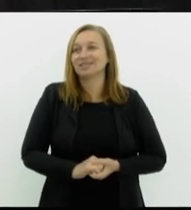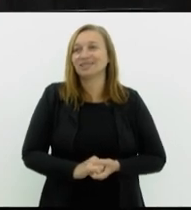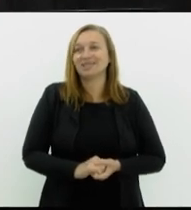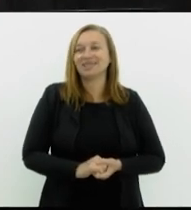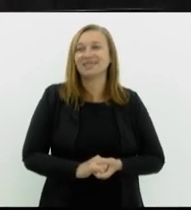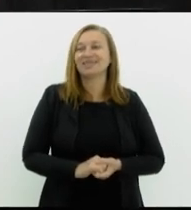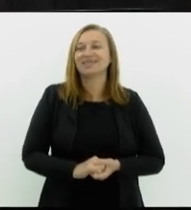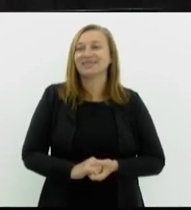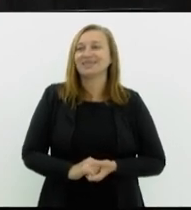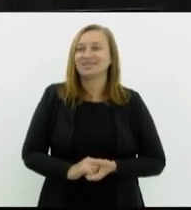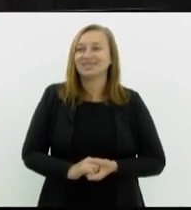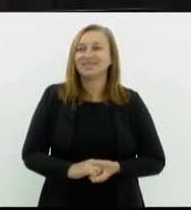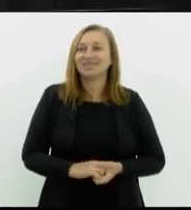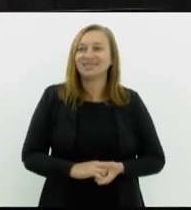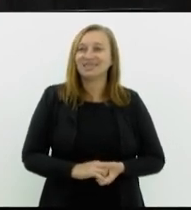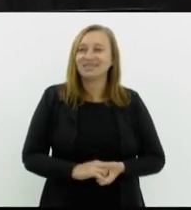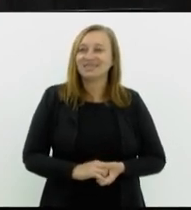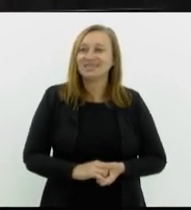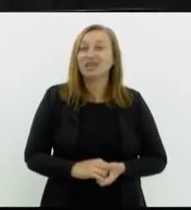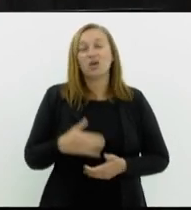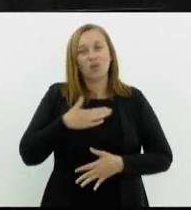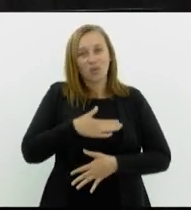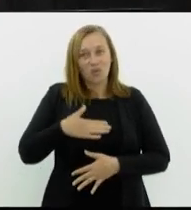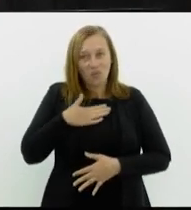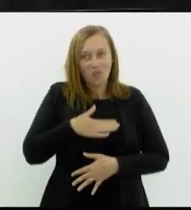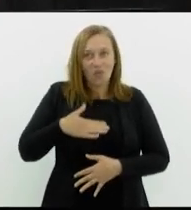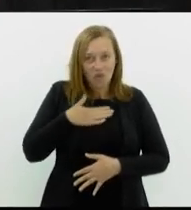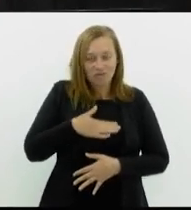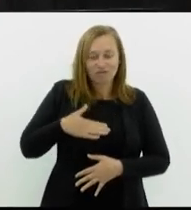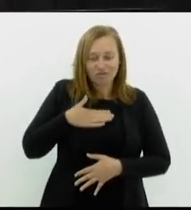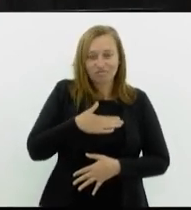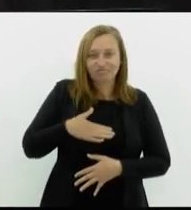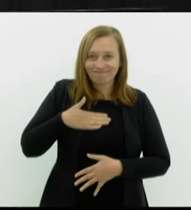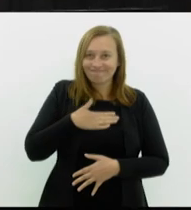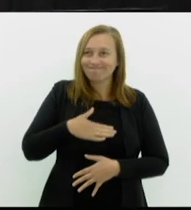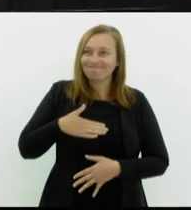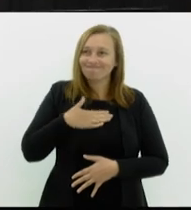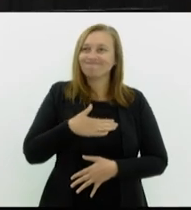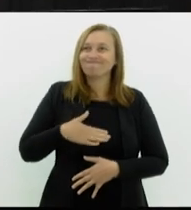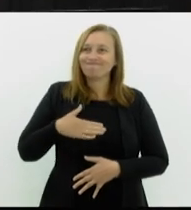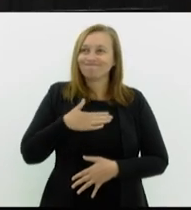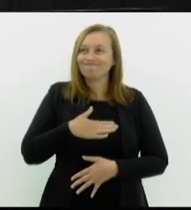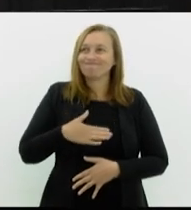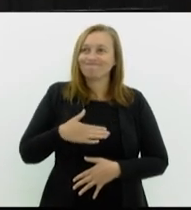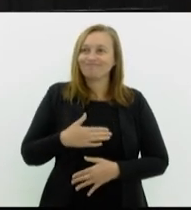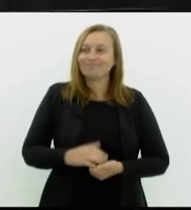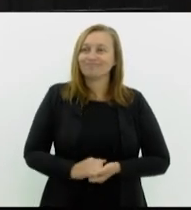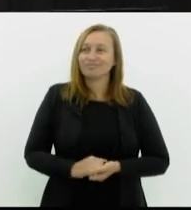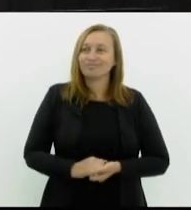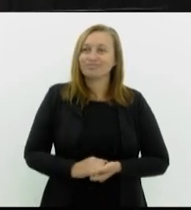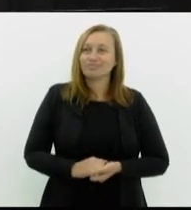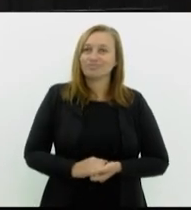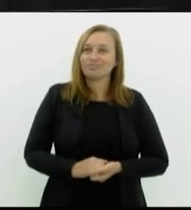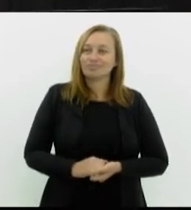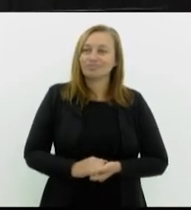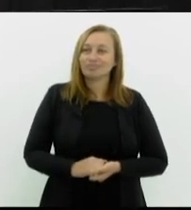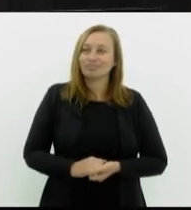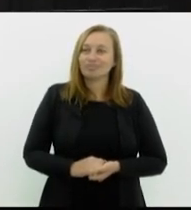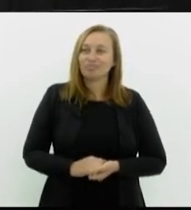fazer. É uma pessoa que eu gosto muito, o Sveiter, eu gosto muito dele. E ele tem a